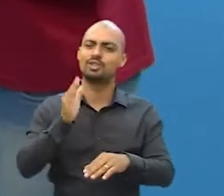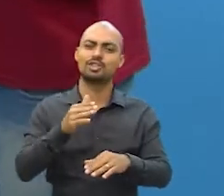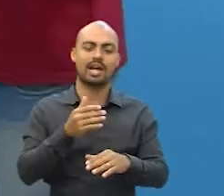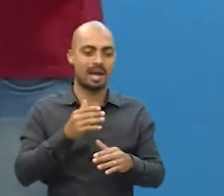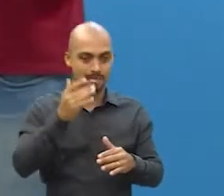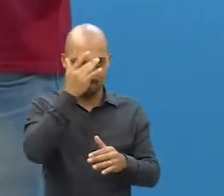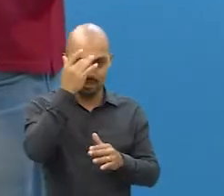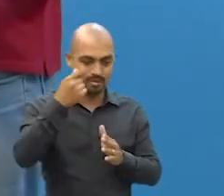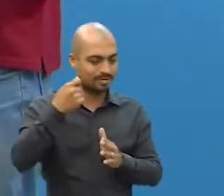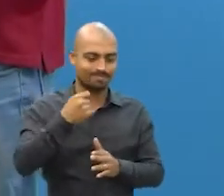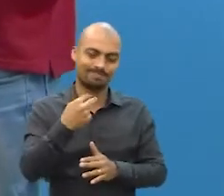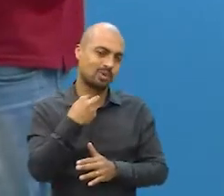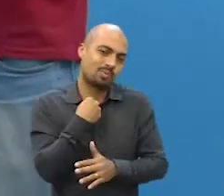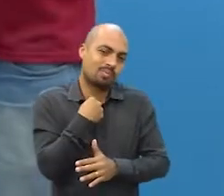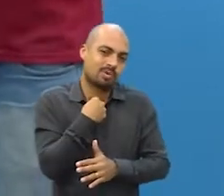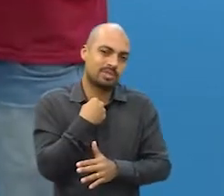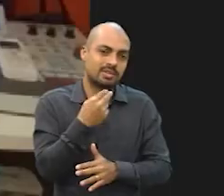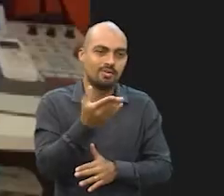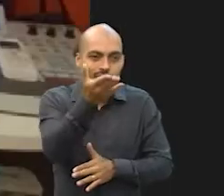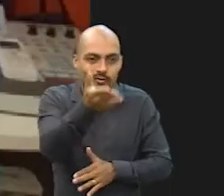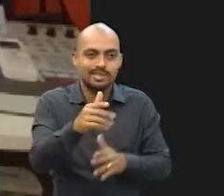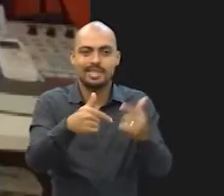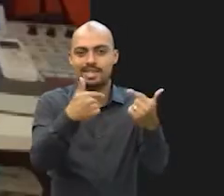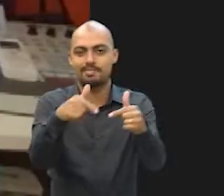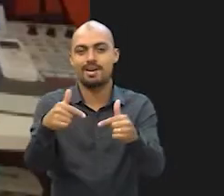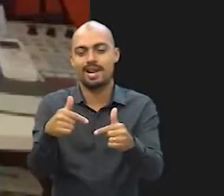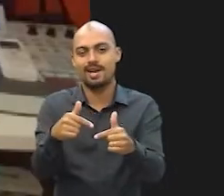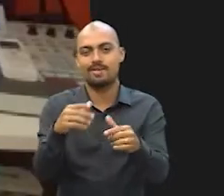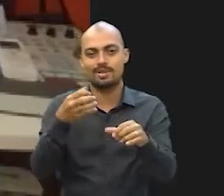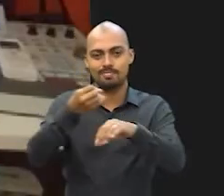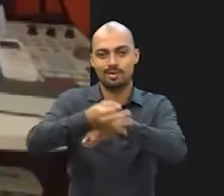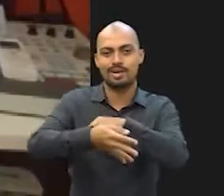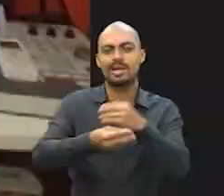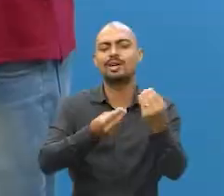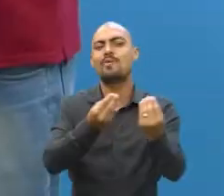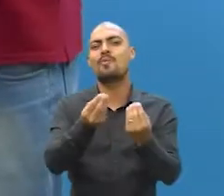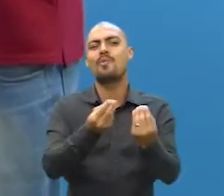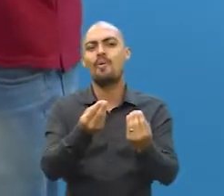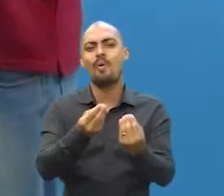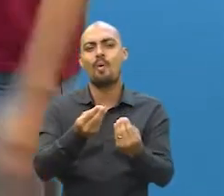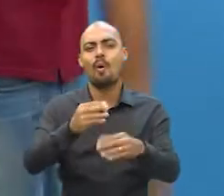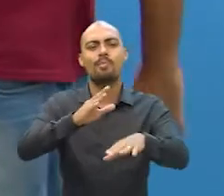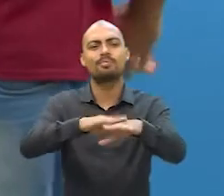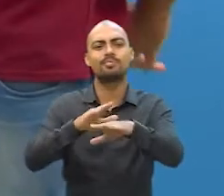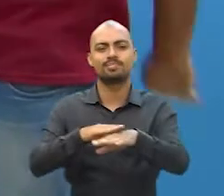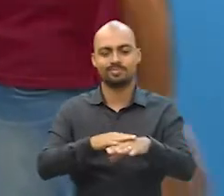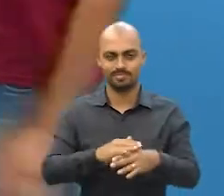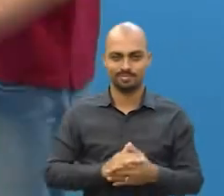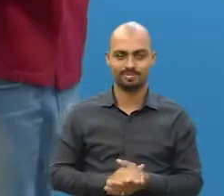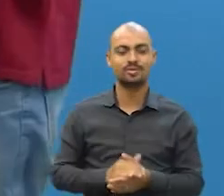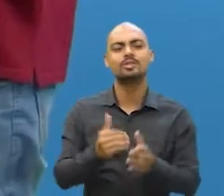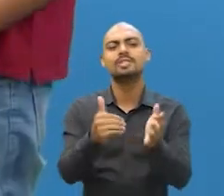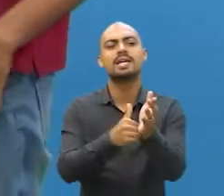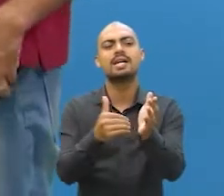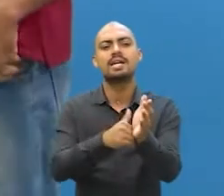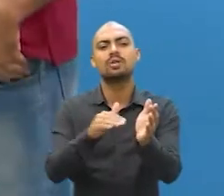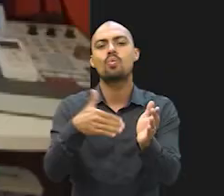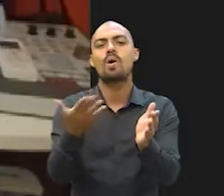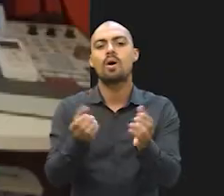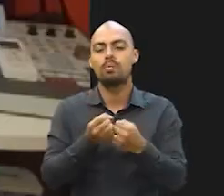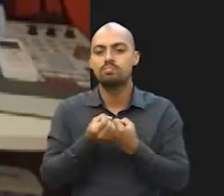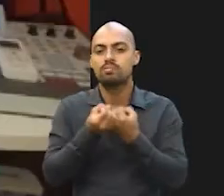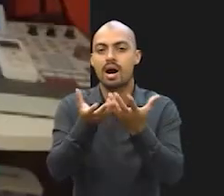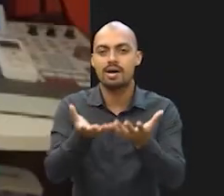várias vezes tentando entrar sendo menor, mas você trabalhava na casa noturna. Como é que você fazia aí, hein? Conta o segredo pra gente